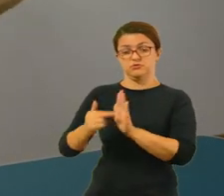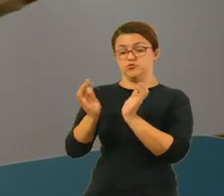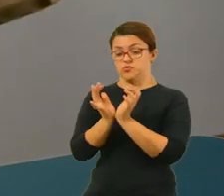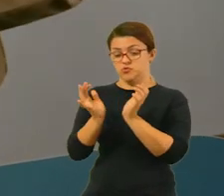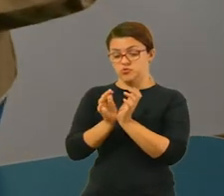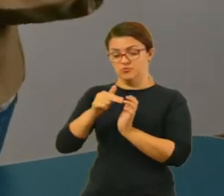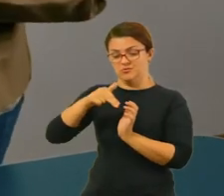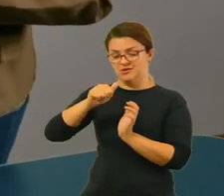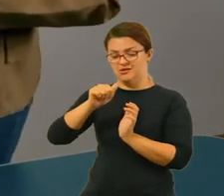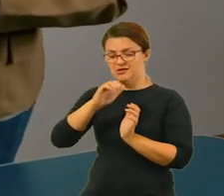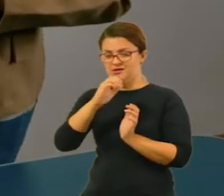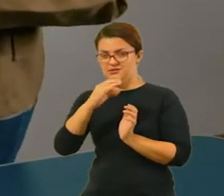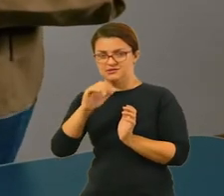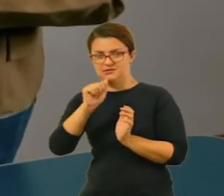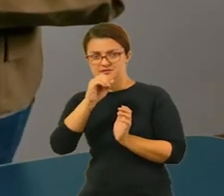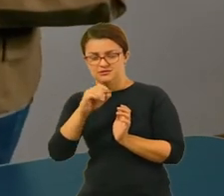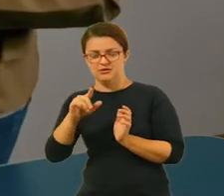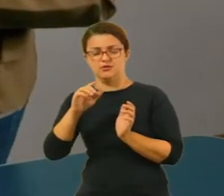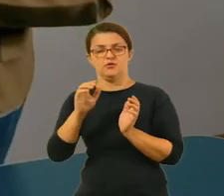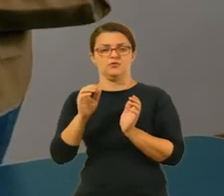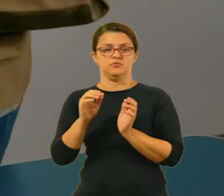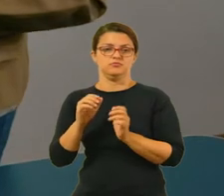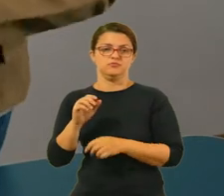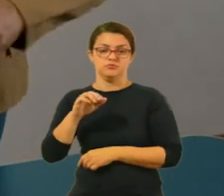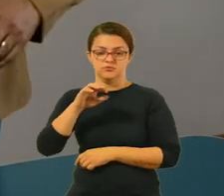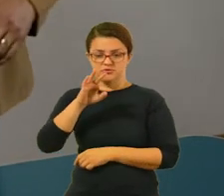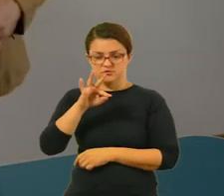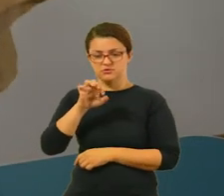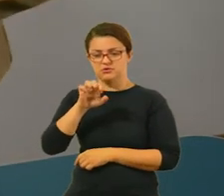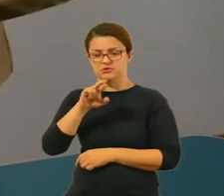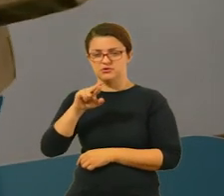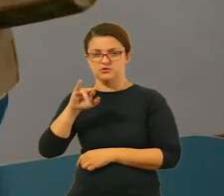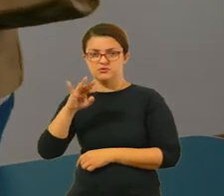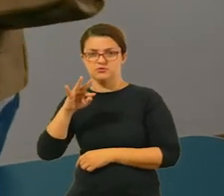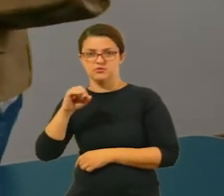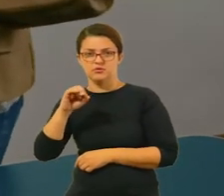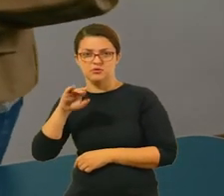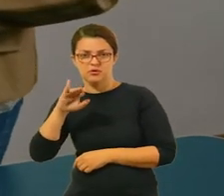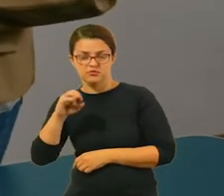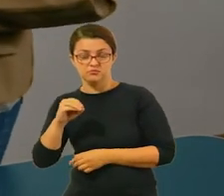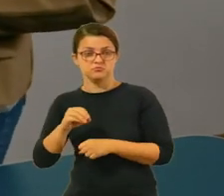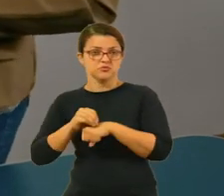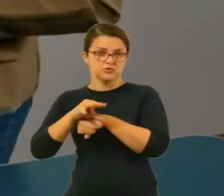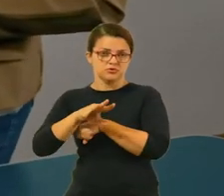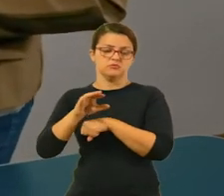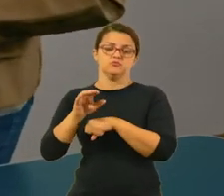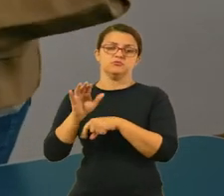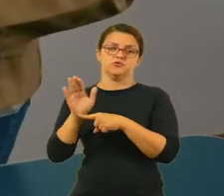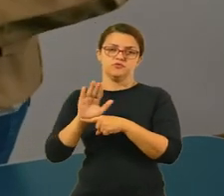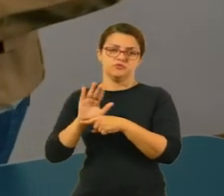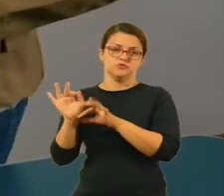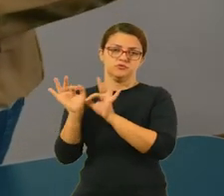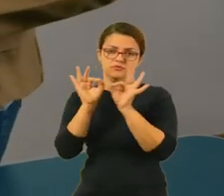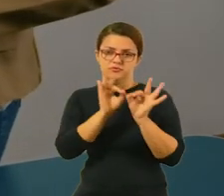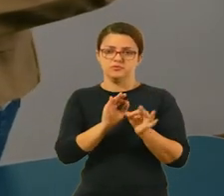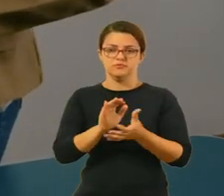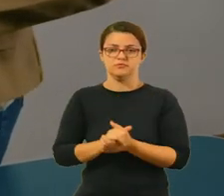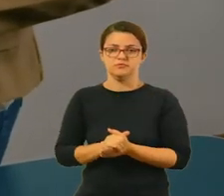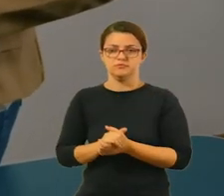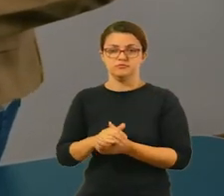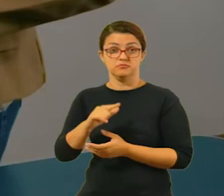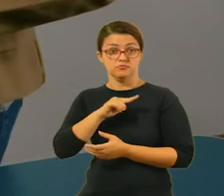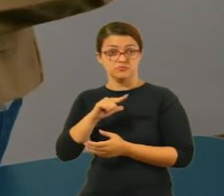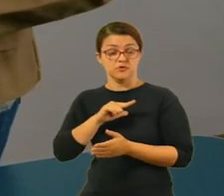figuras que representem a nação, o território brasileiro. Temos sugestão de vídeo, né? E aí, assim, aqui